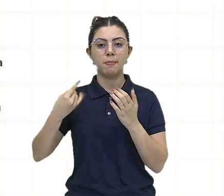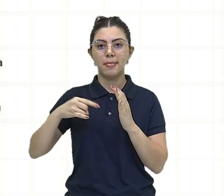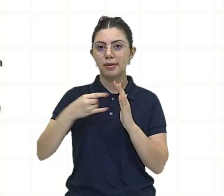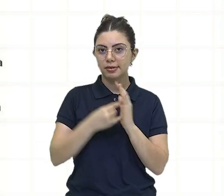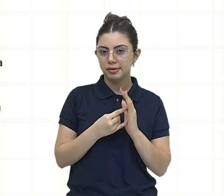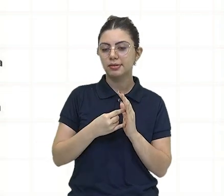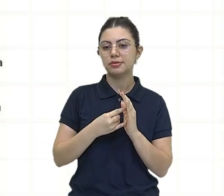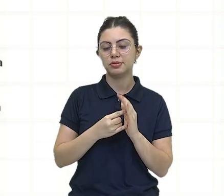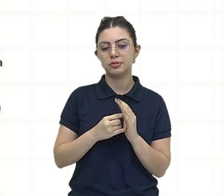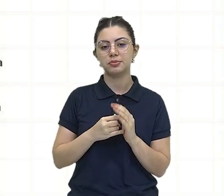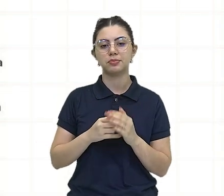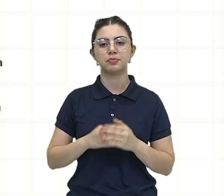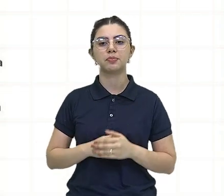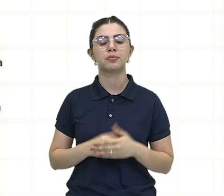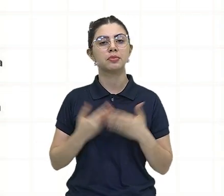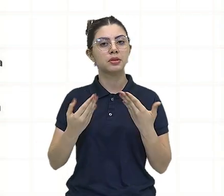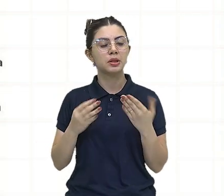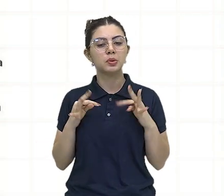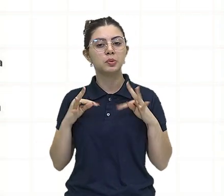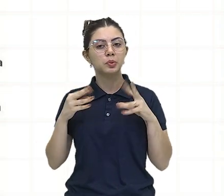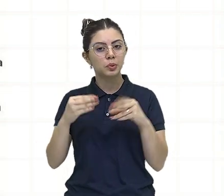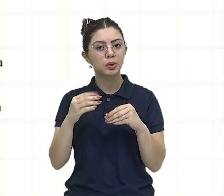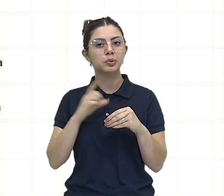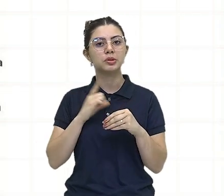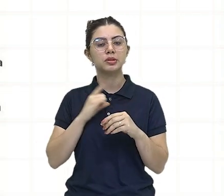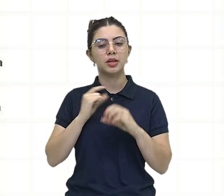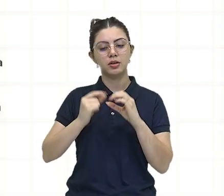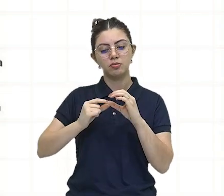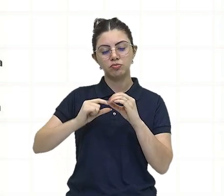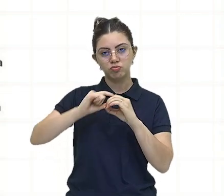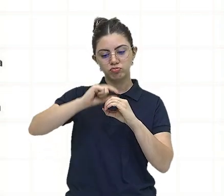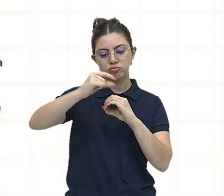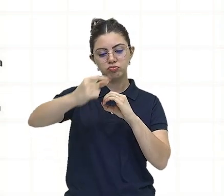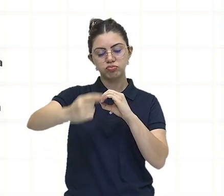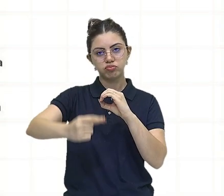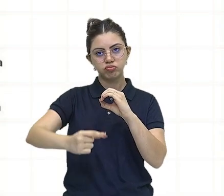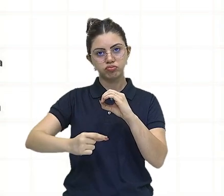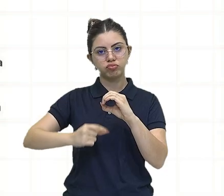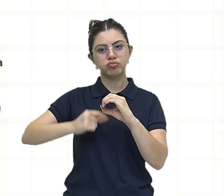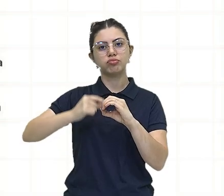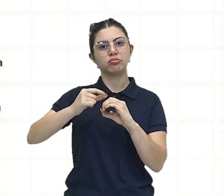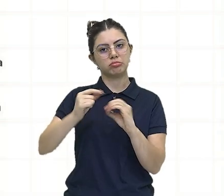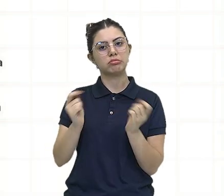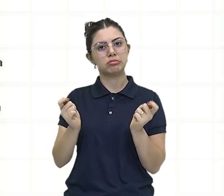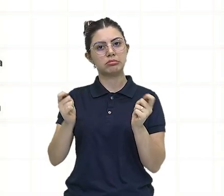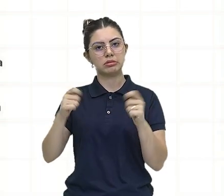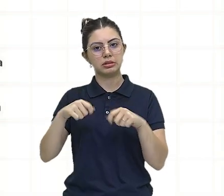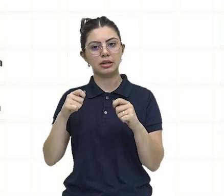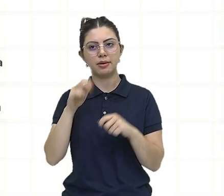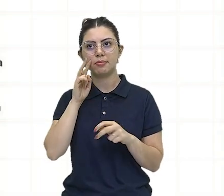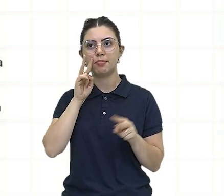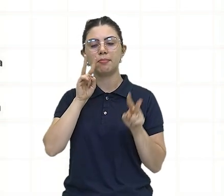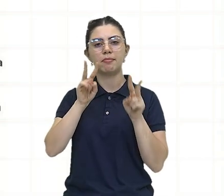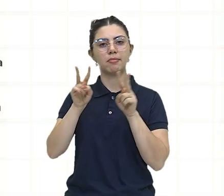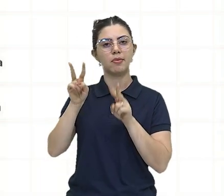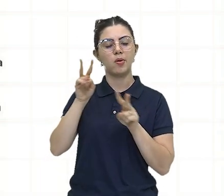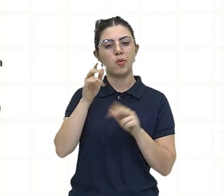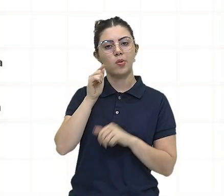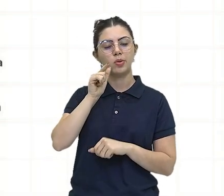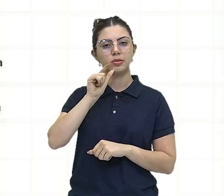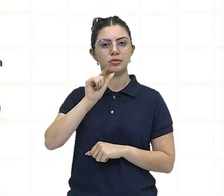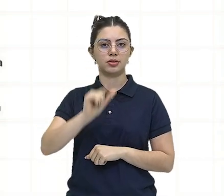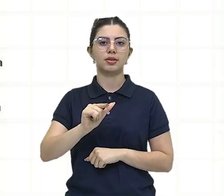Saturno, mas todos eles têm sistemas de anéis que podem ser, né, também visíveis